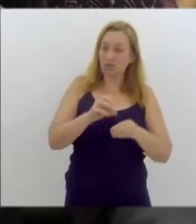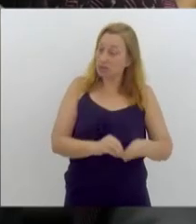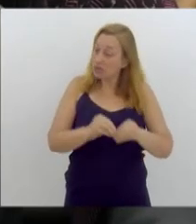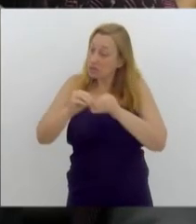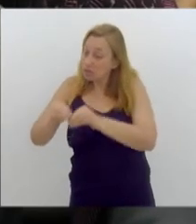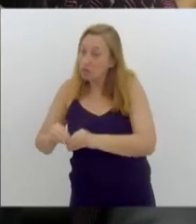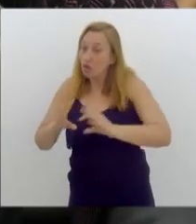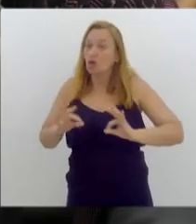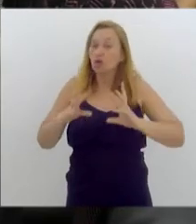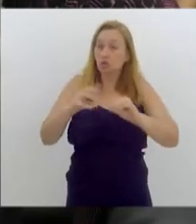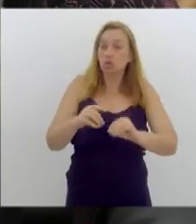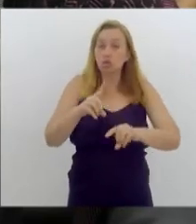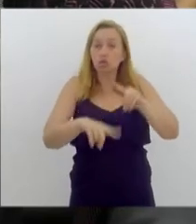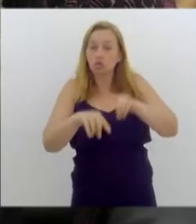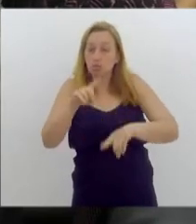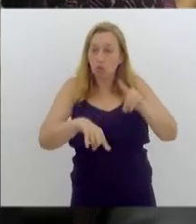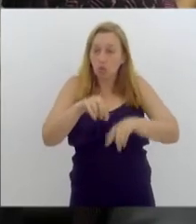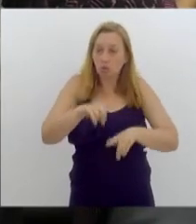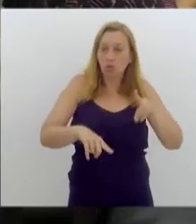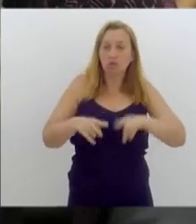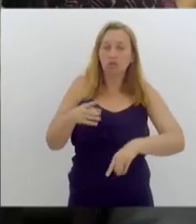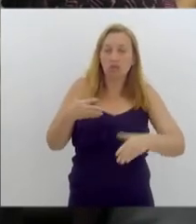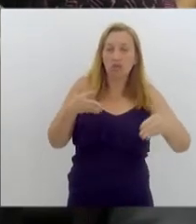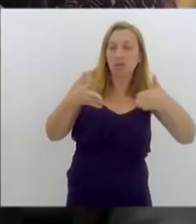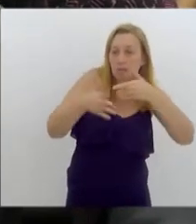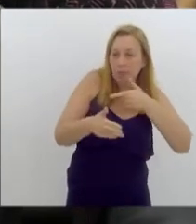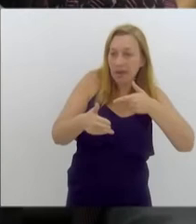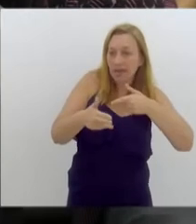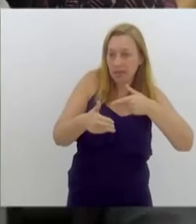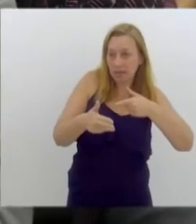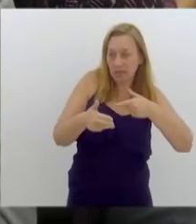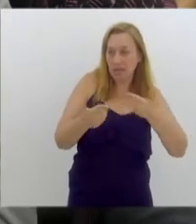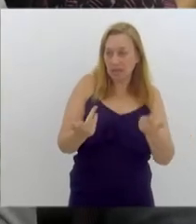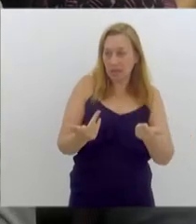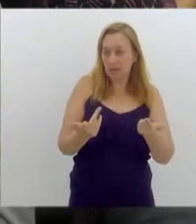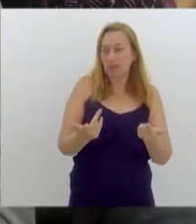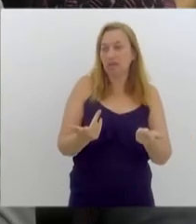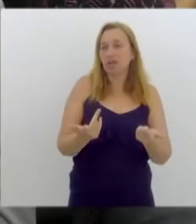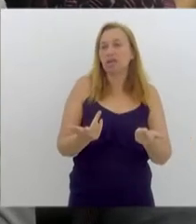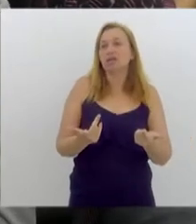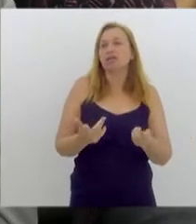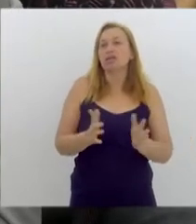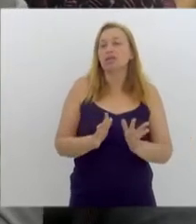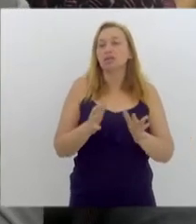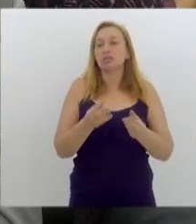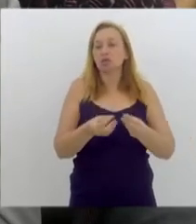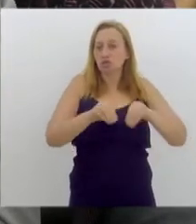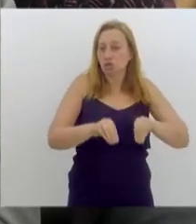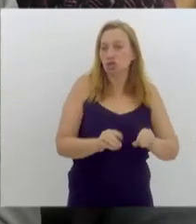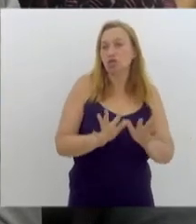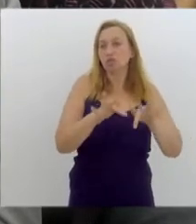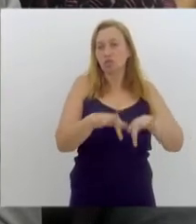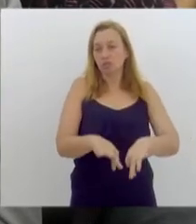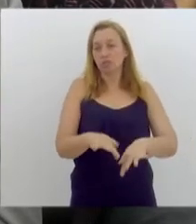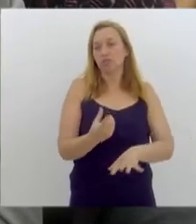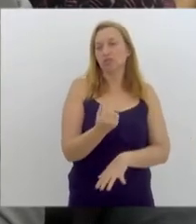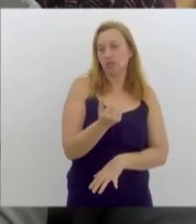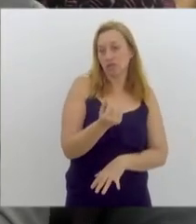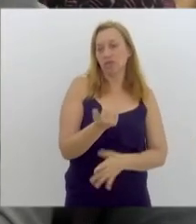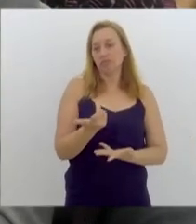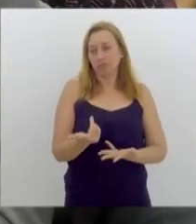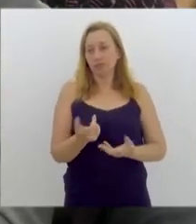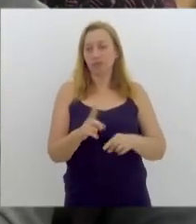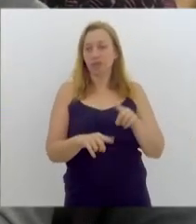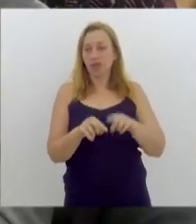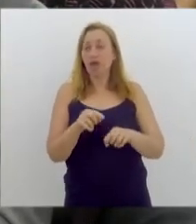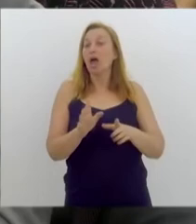todos os produtos e esse interfere diretamente no preço final dos produtos por outro lado nesse